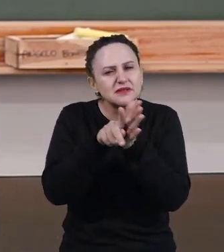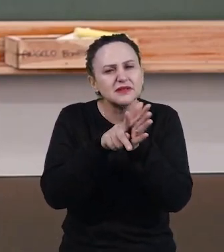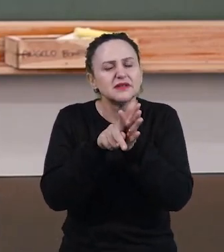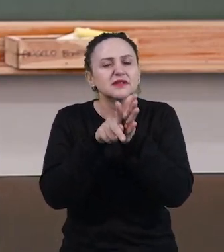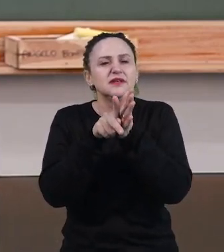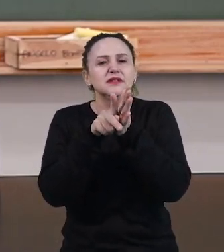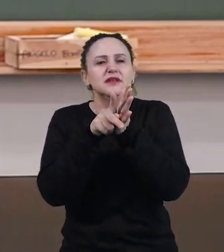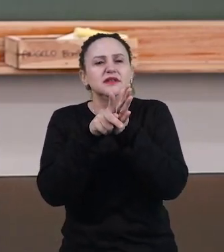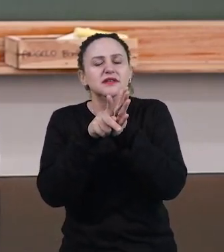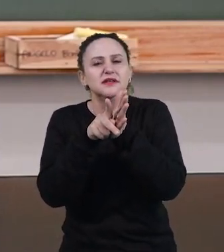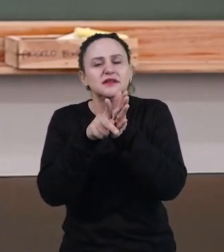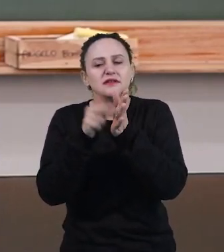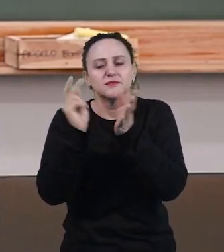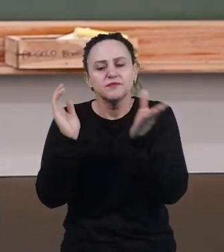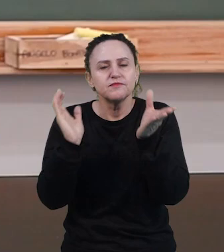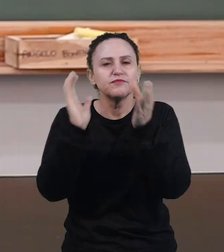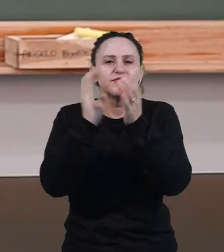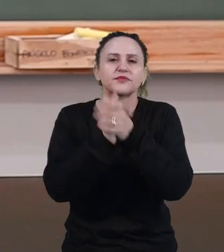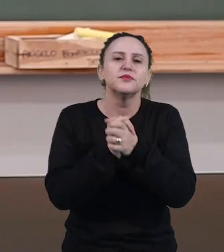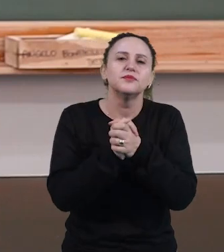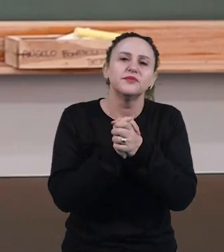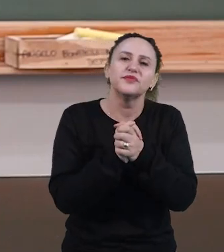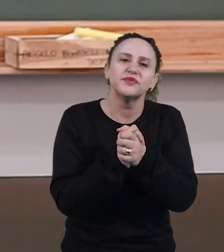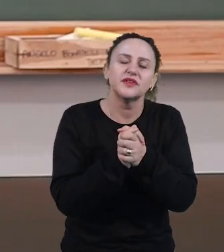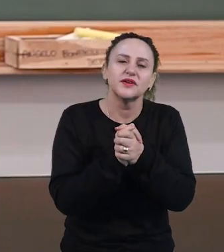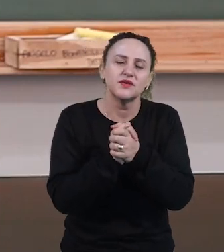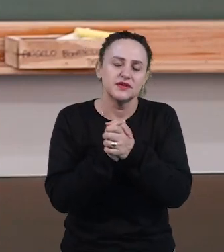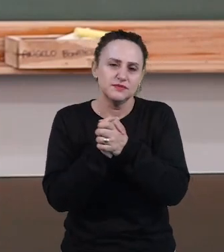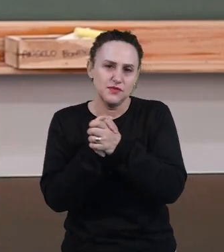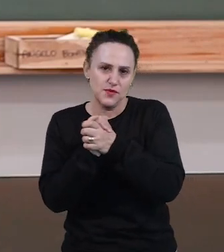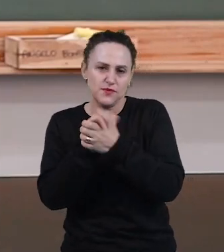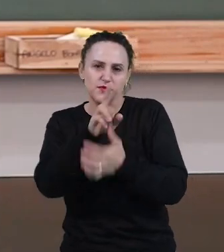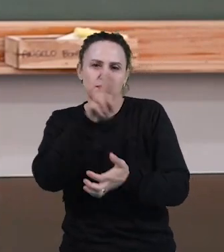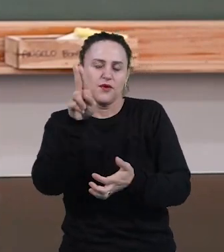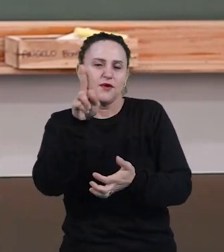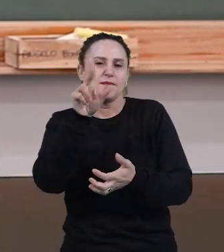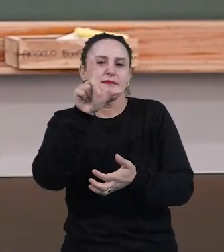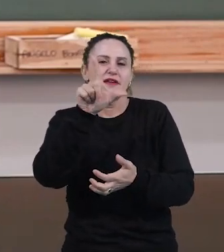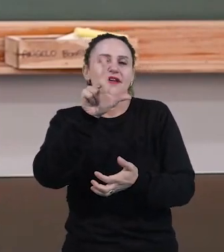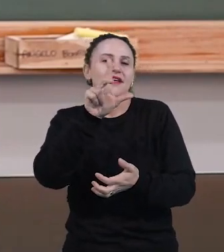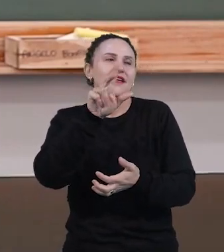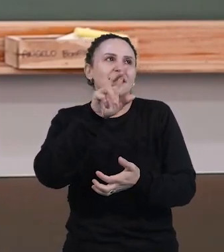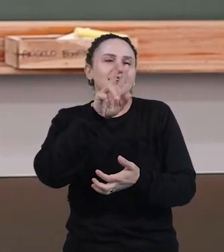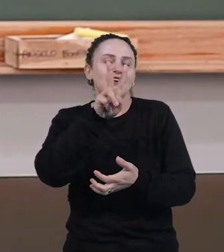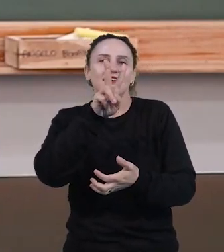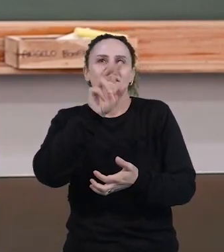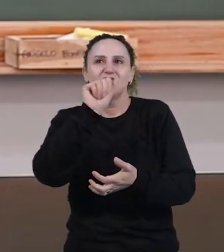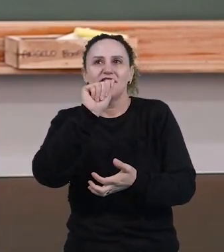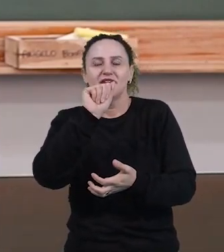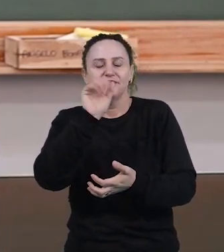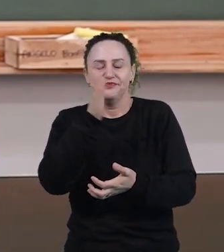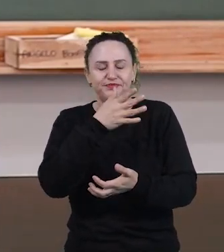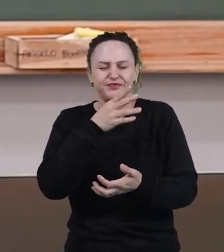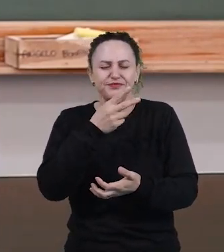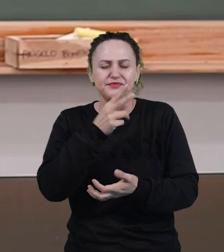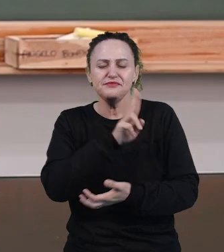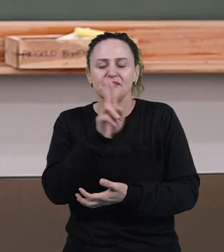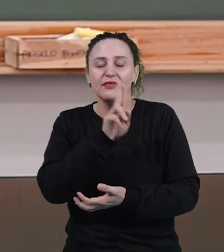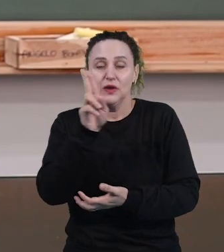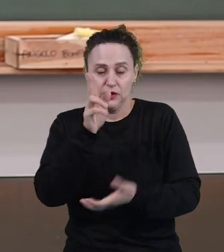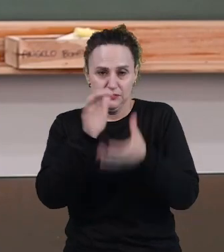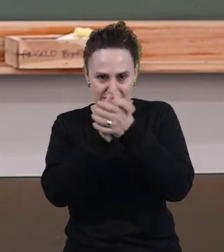a esposa e que estava com essas crianças, o quanto as pesquisas dele se basearam nas